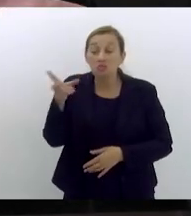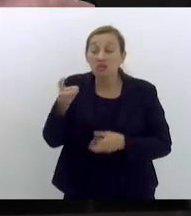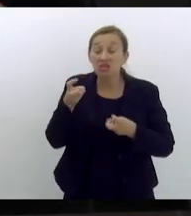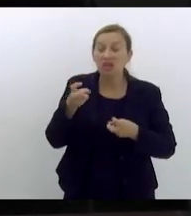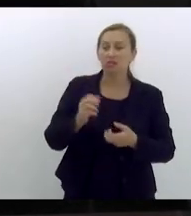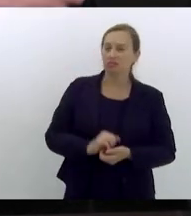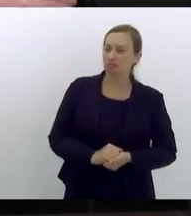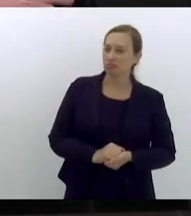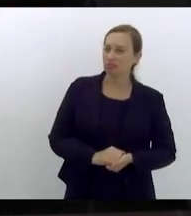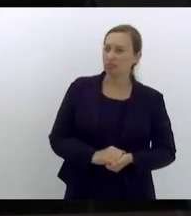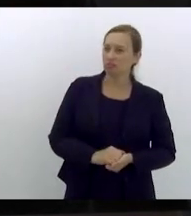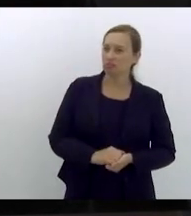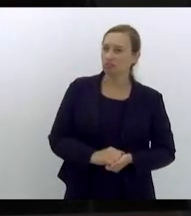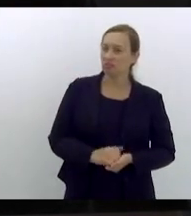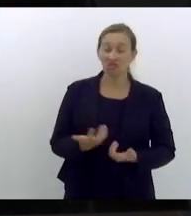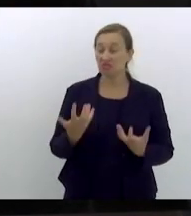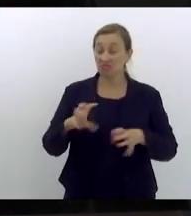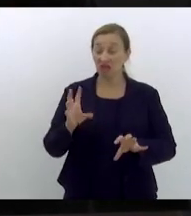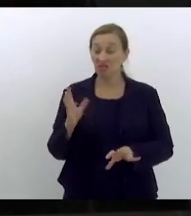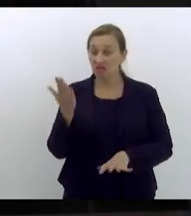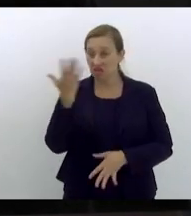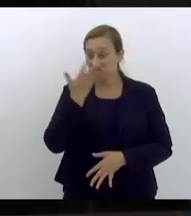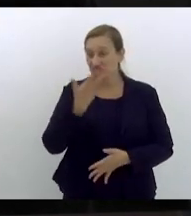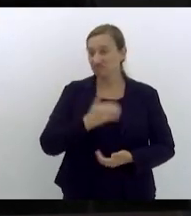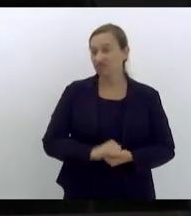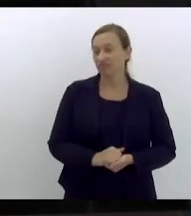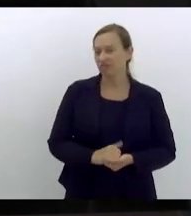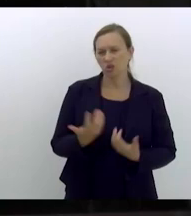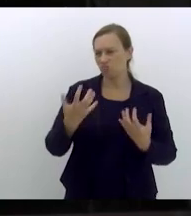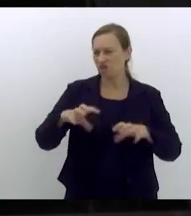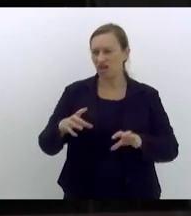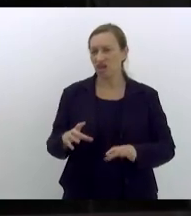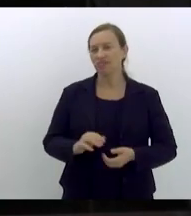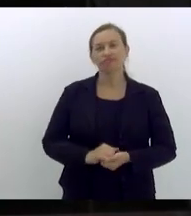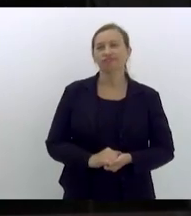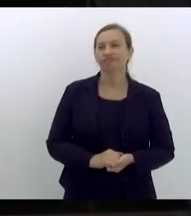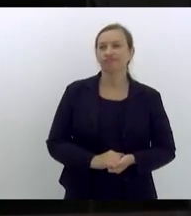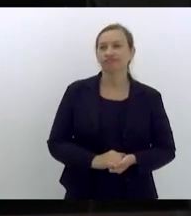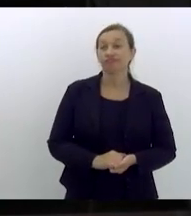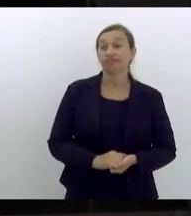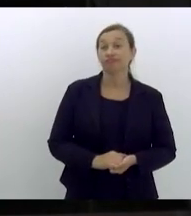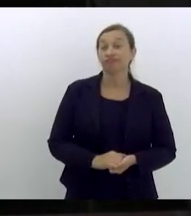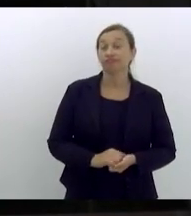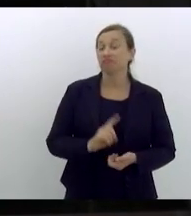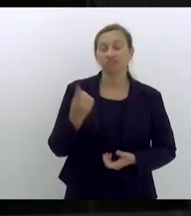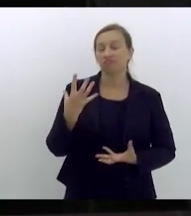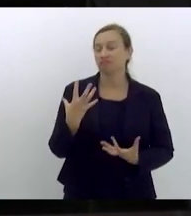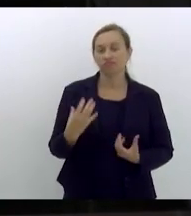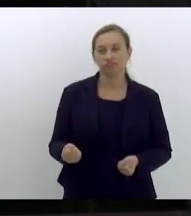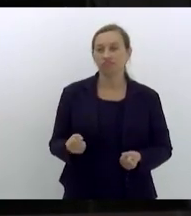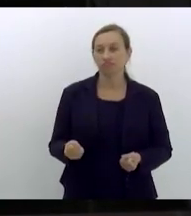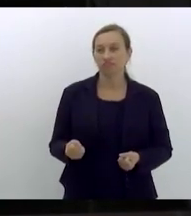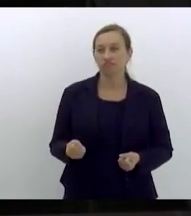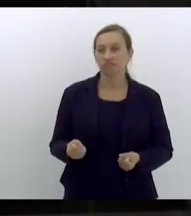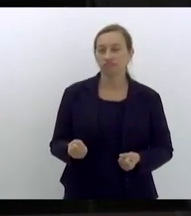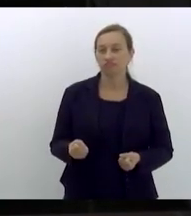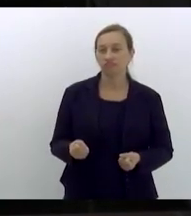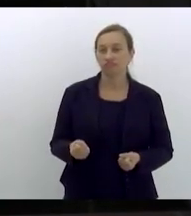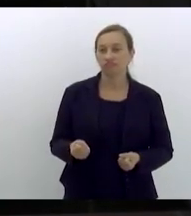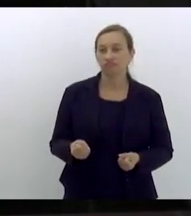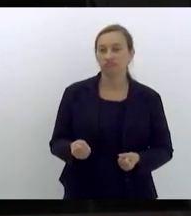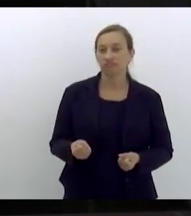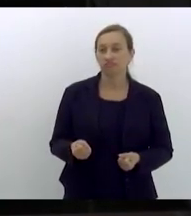quem não percebe isso não quer ver não quer assumir porque não está aceitando que desmoronou